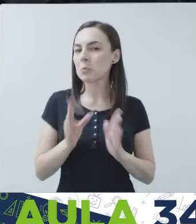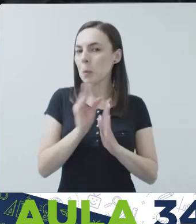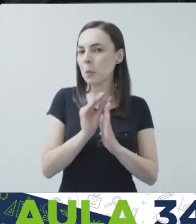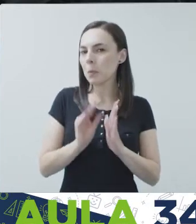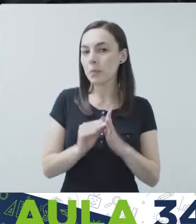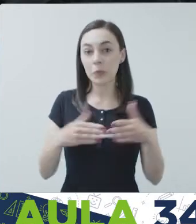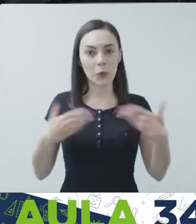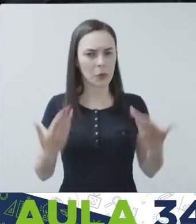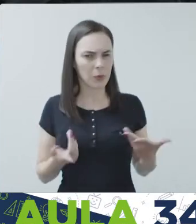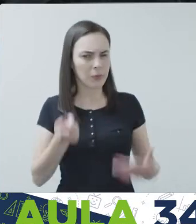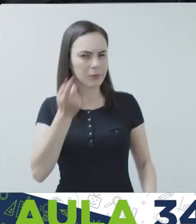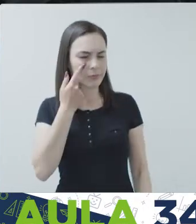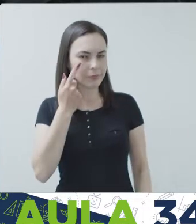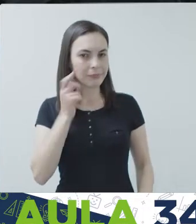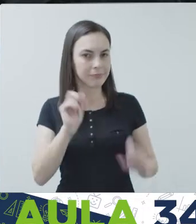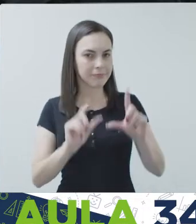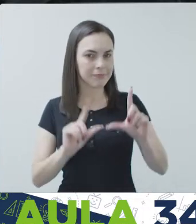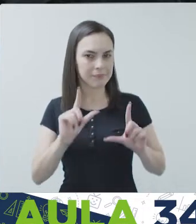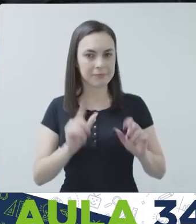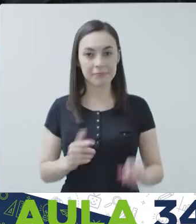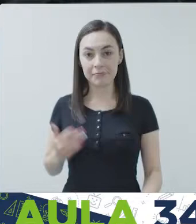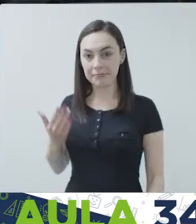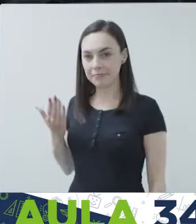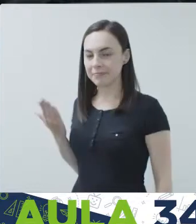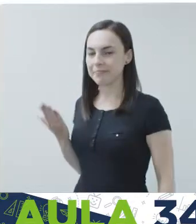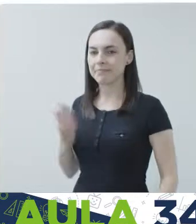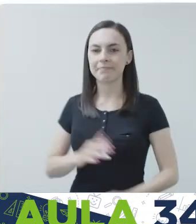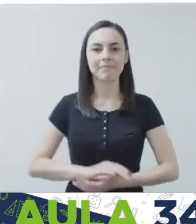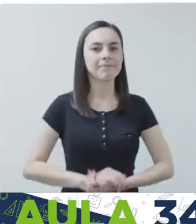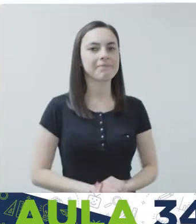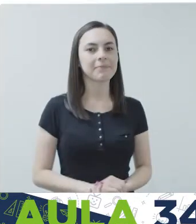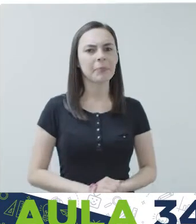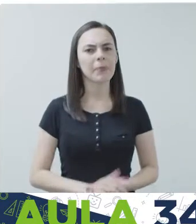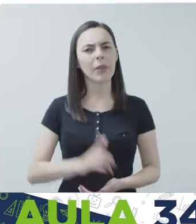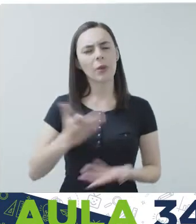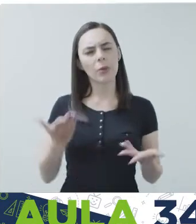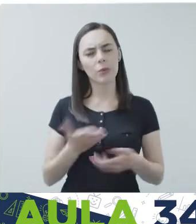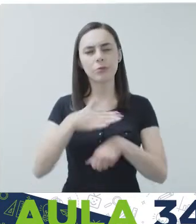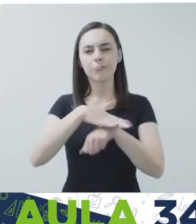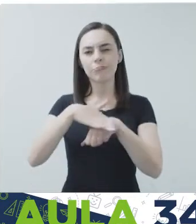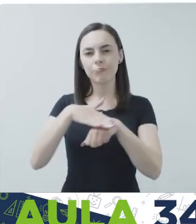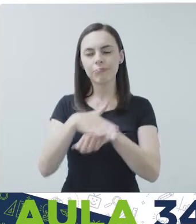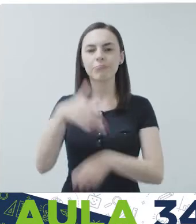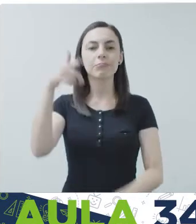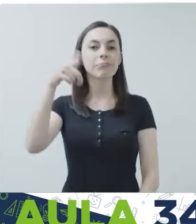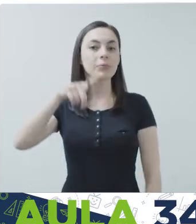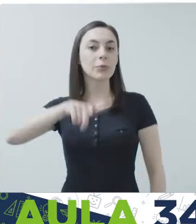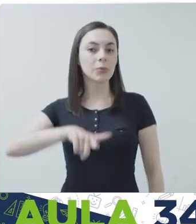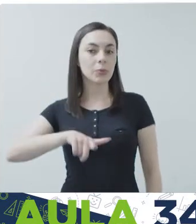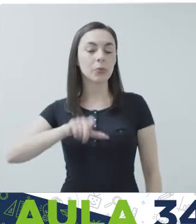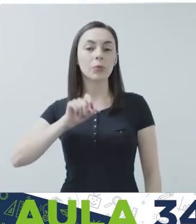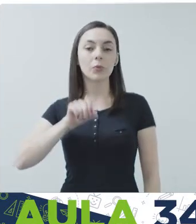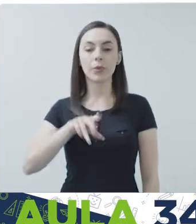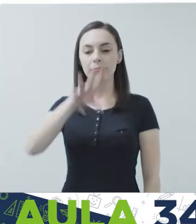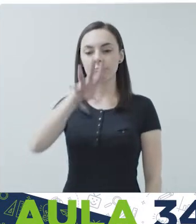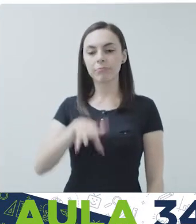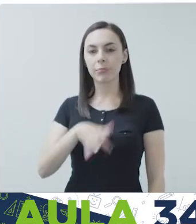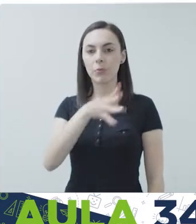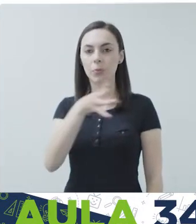ver juntos lá na tela? Vejam lá. Nós vamos conversar novamente sobre o